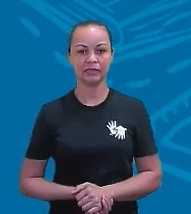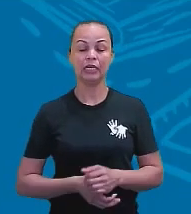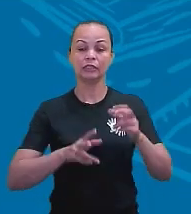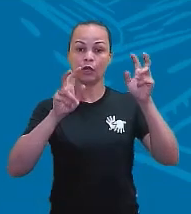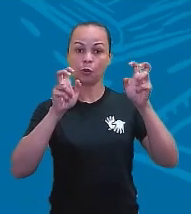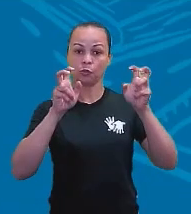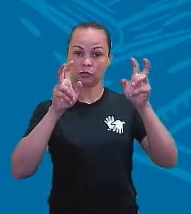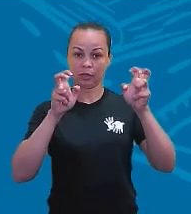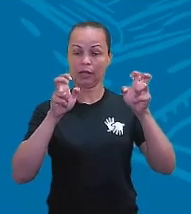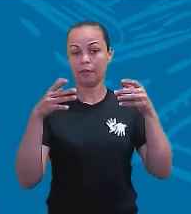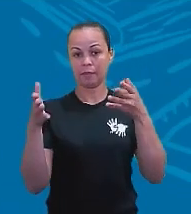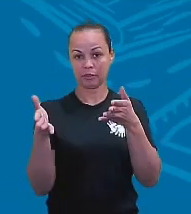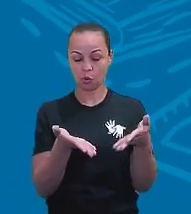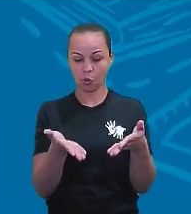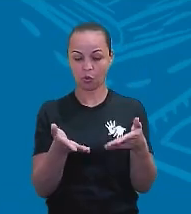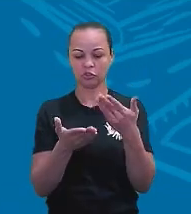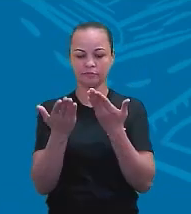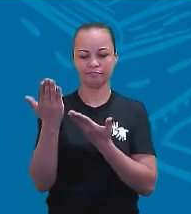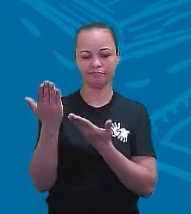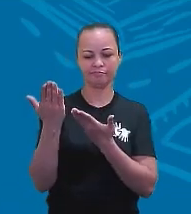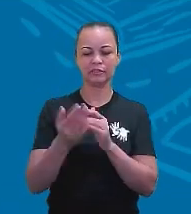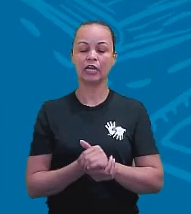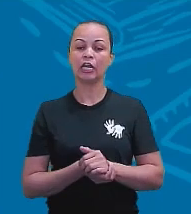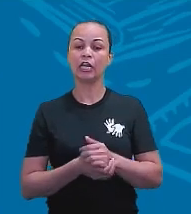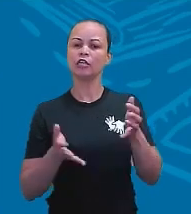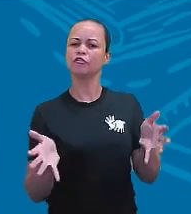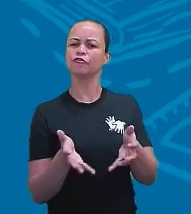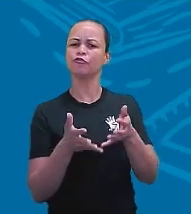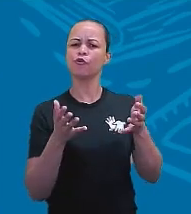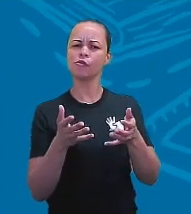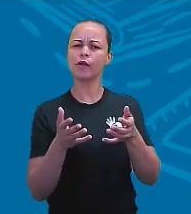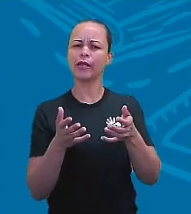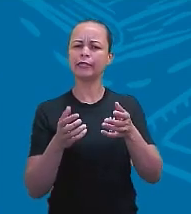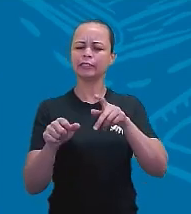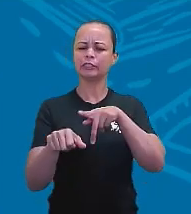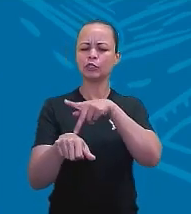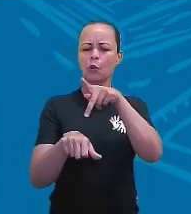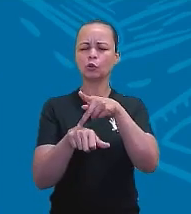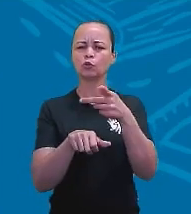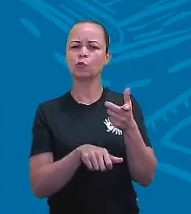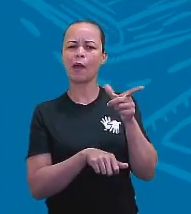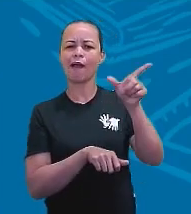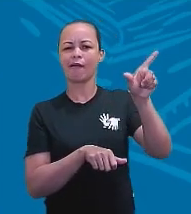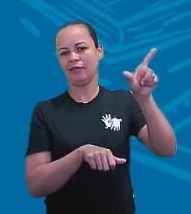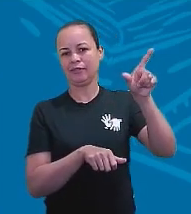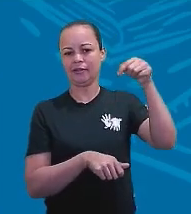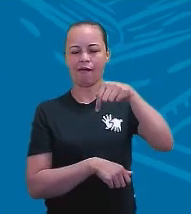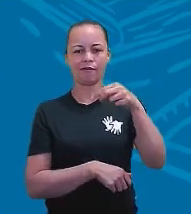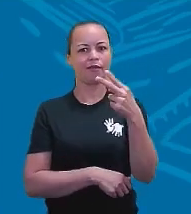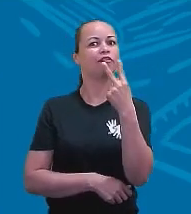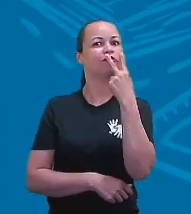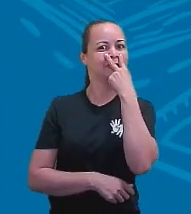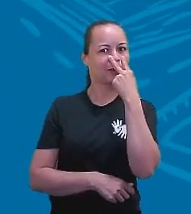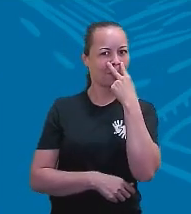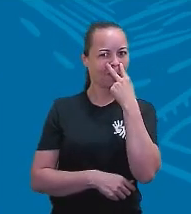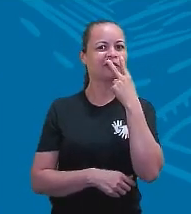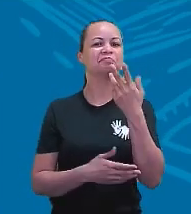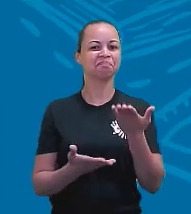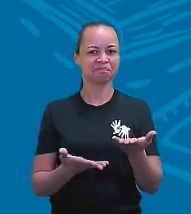ó, influência estrangeira em Vitória de Santo Antão. É isso mesmo, é chique, a nossa cidade é muito